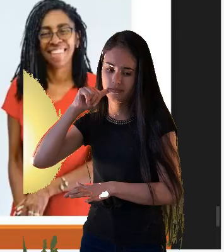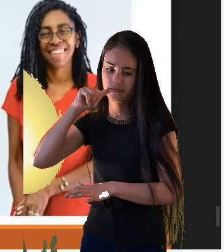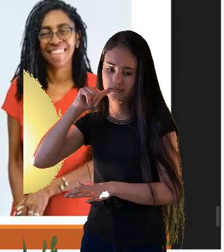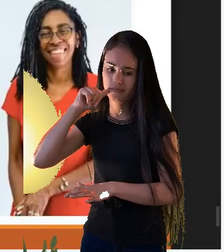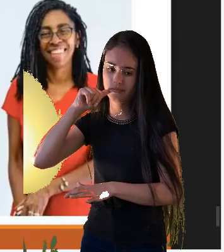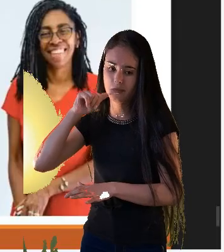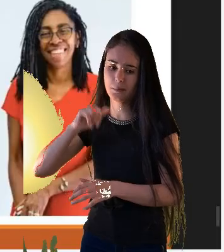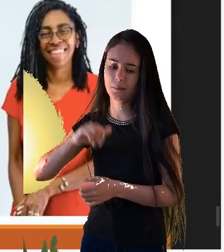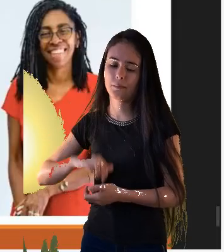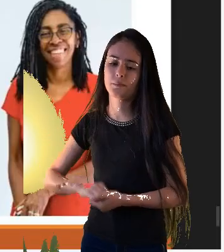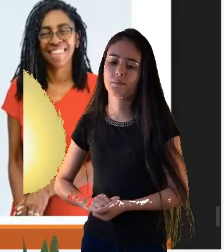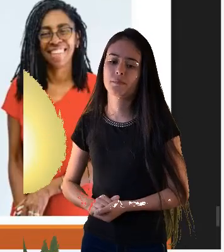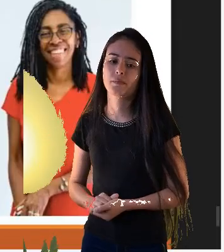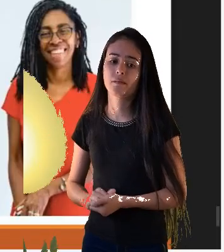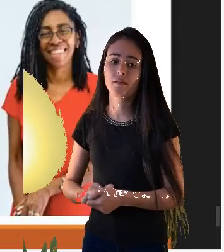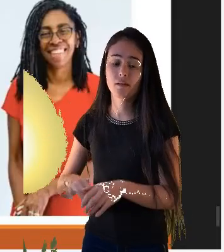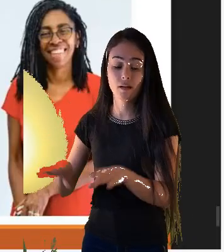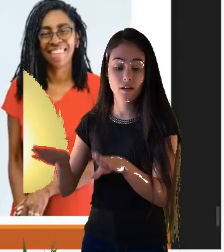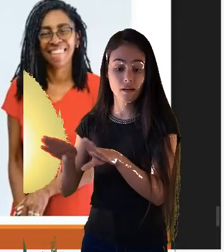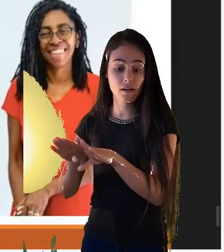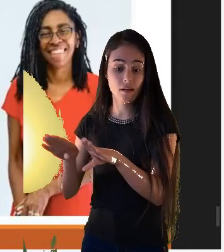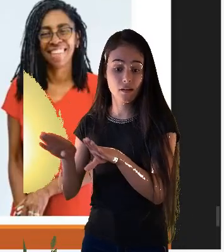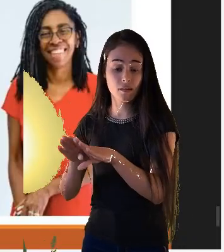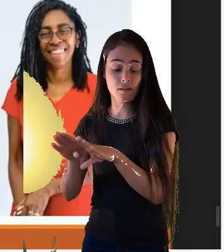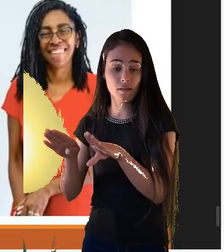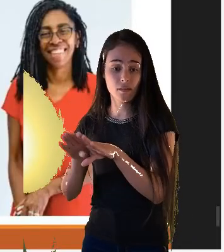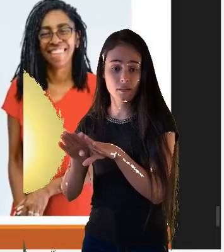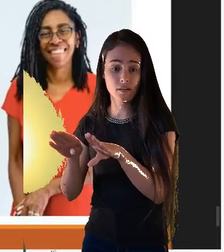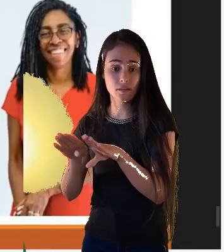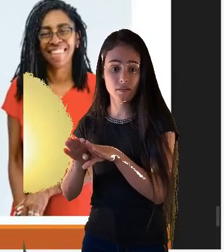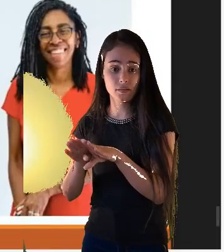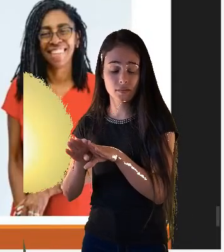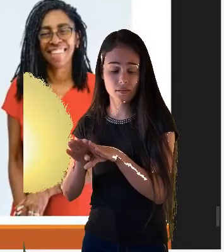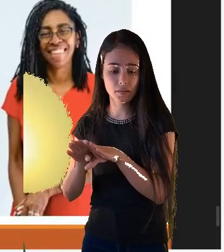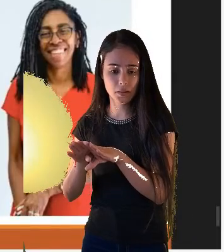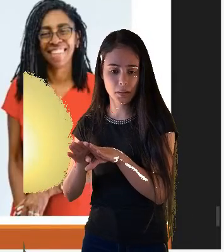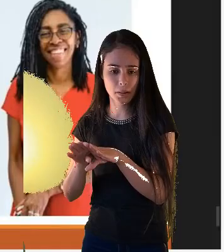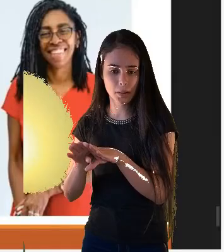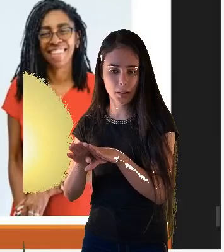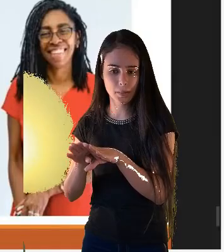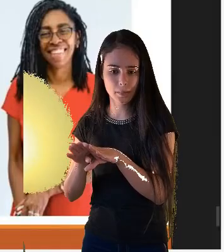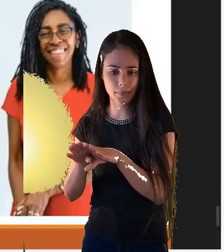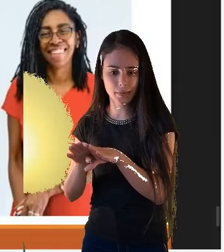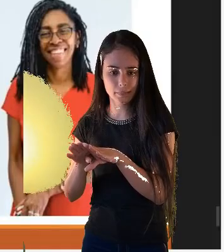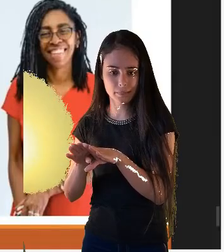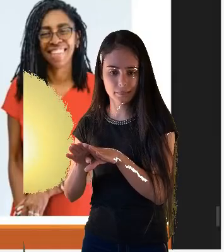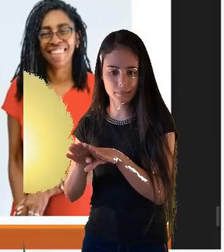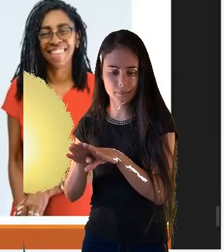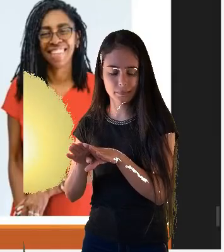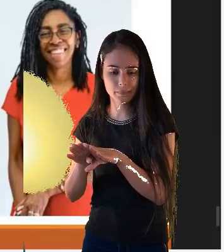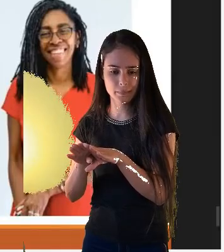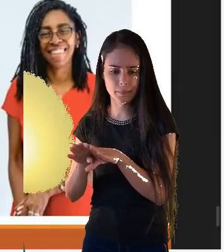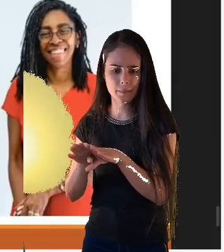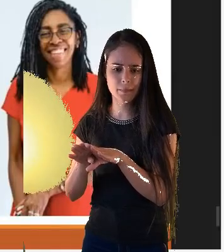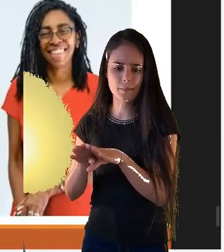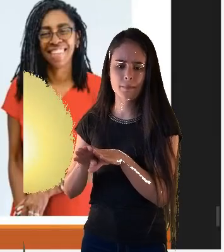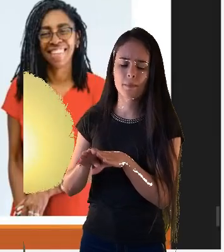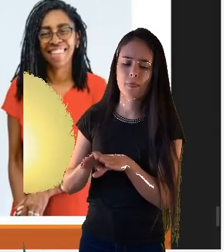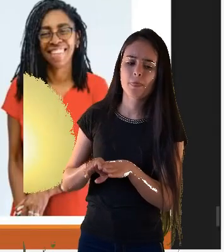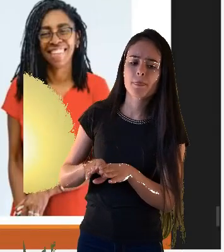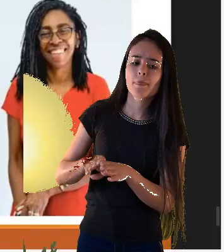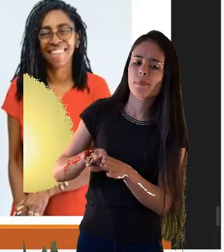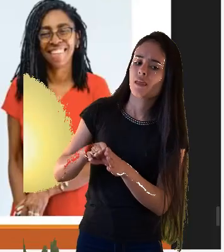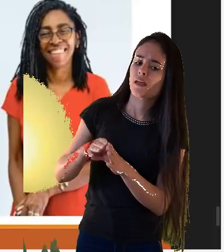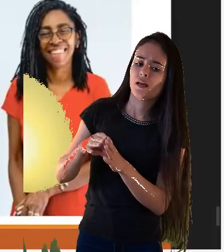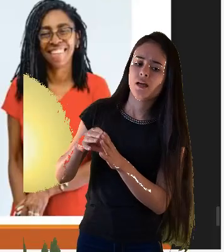até 2012, né? E foi coordenadora geral, né, da 14ª Conferência Nacional